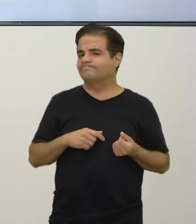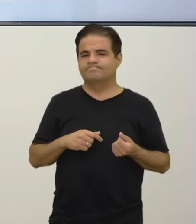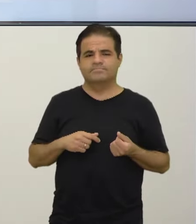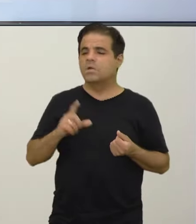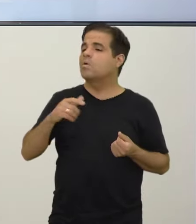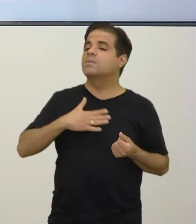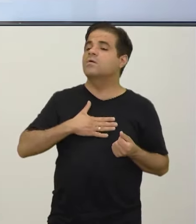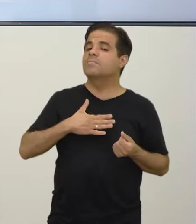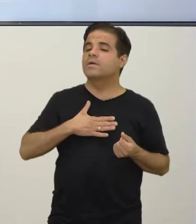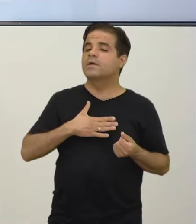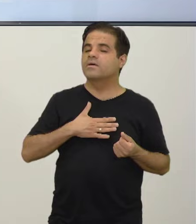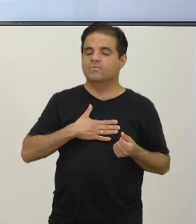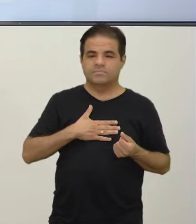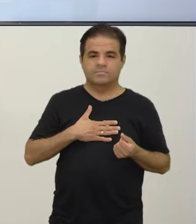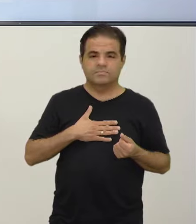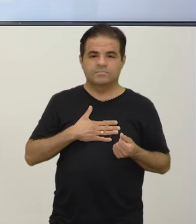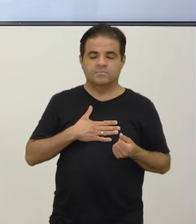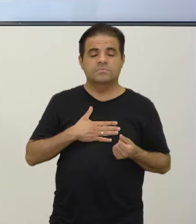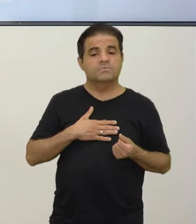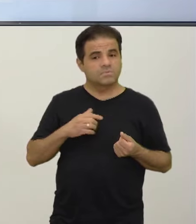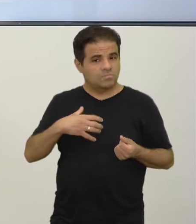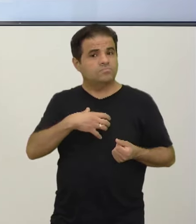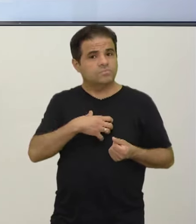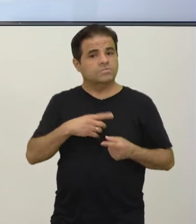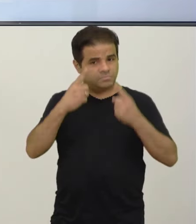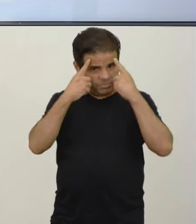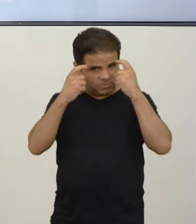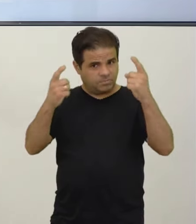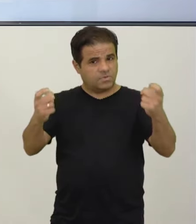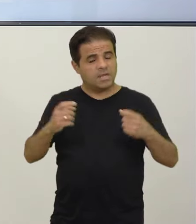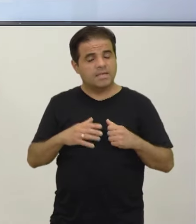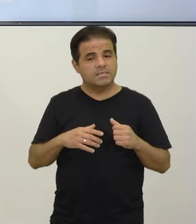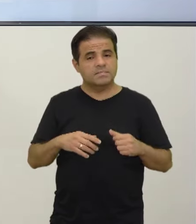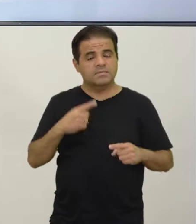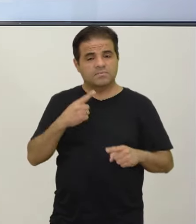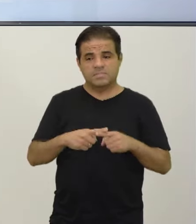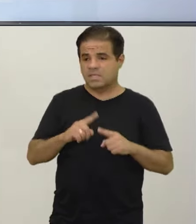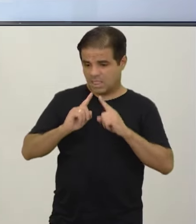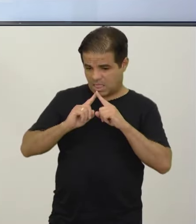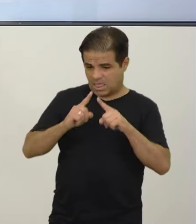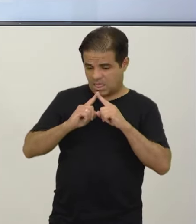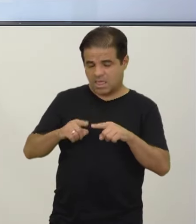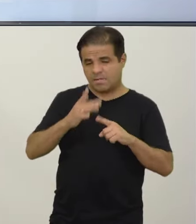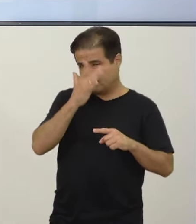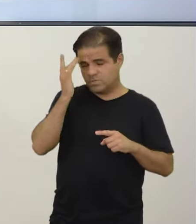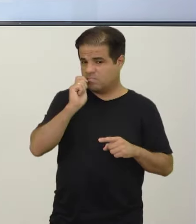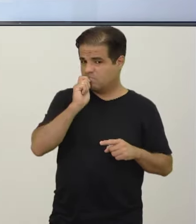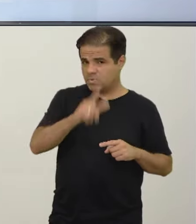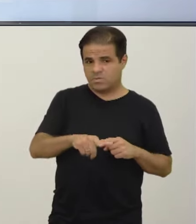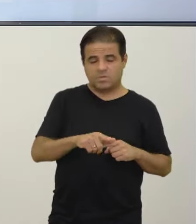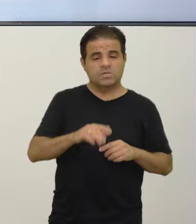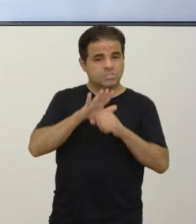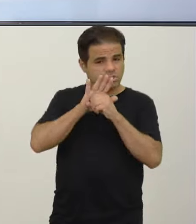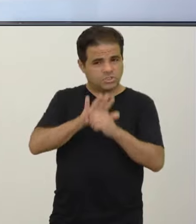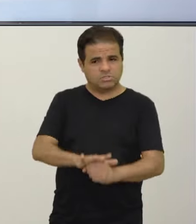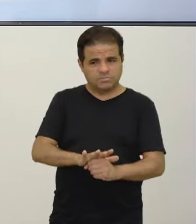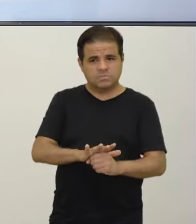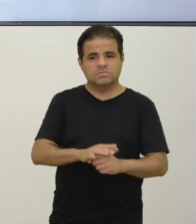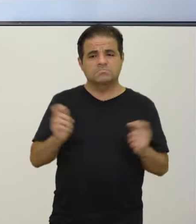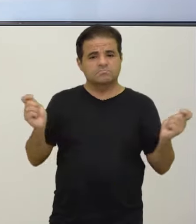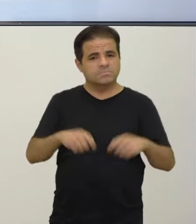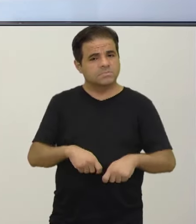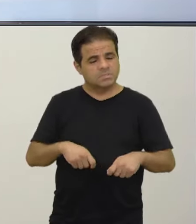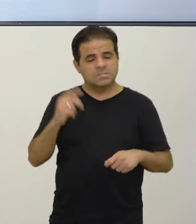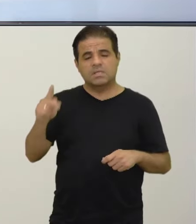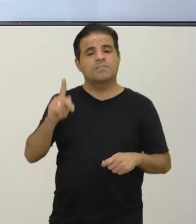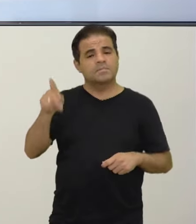cartão é meu. Isso é um tipo de violência, né? Uma violência porque você está, né, xingando a pessoa, está ofendendo ela, diminuindo as capacidades dela,